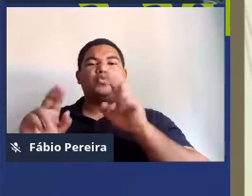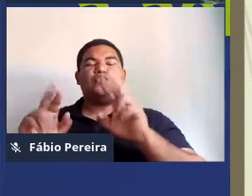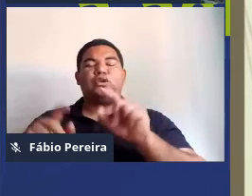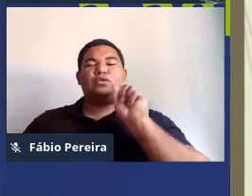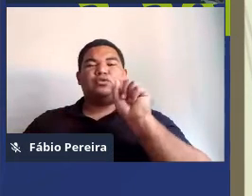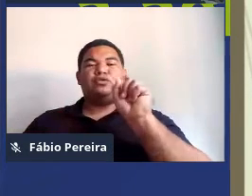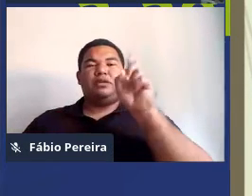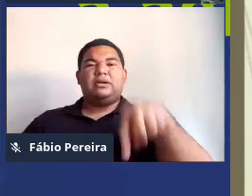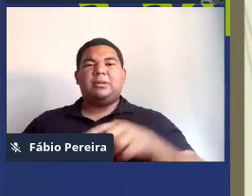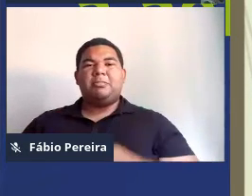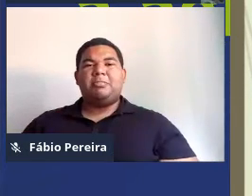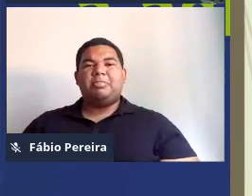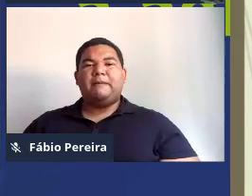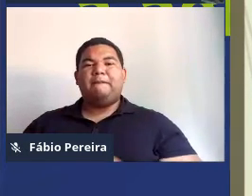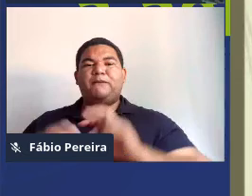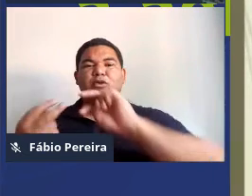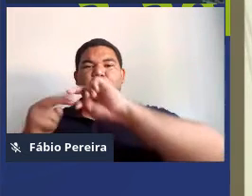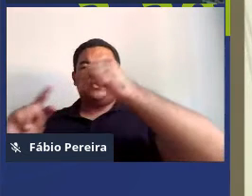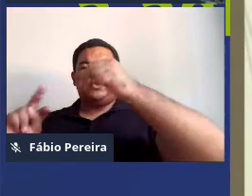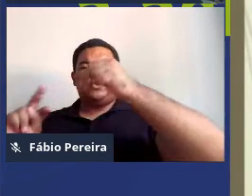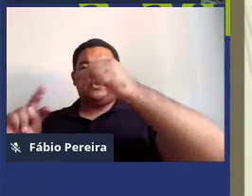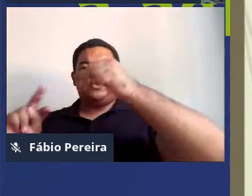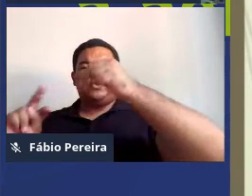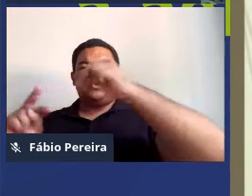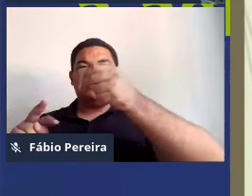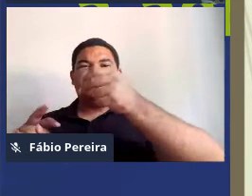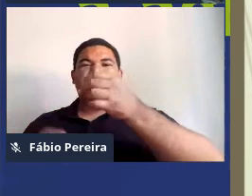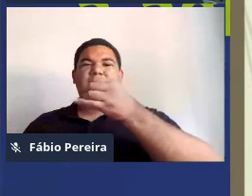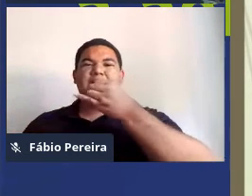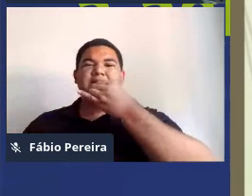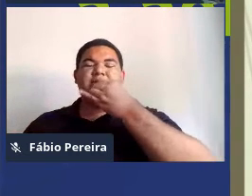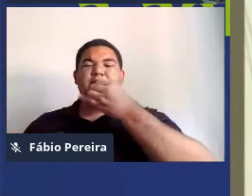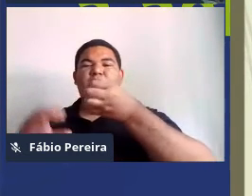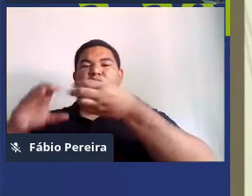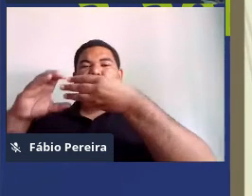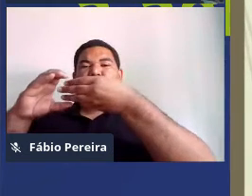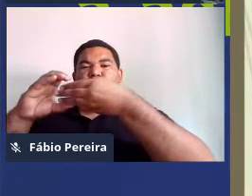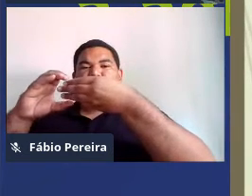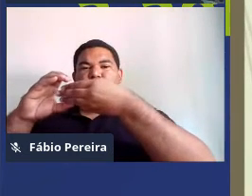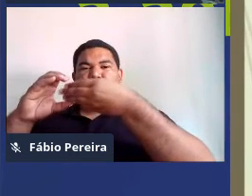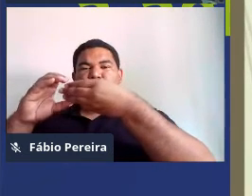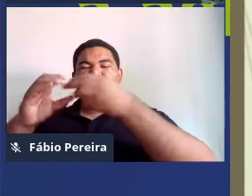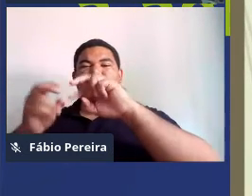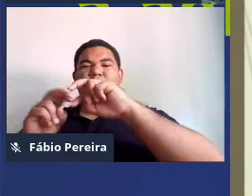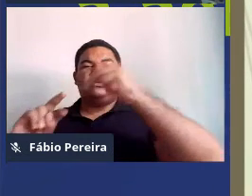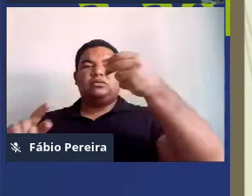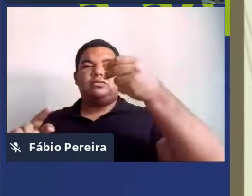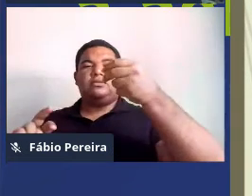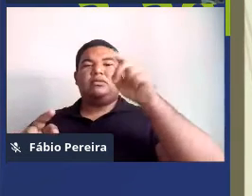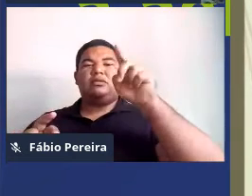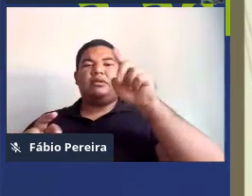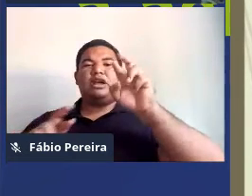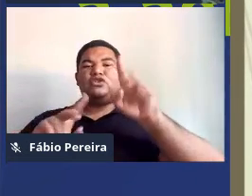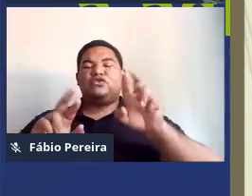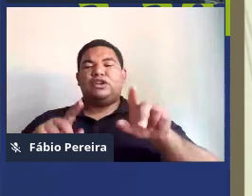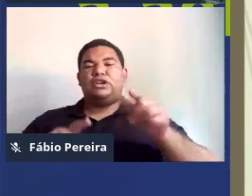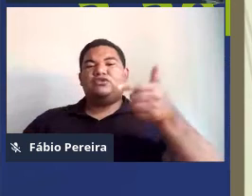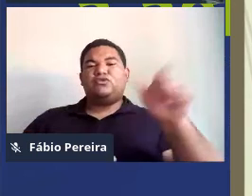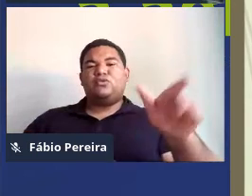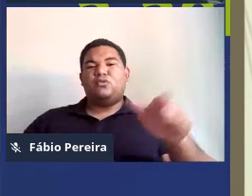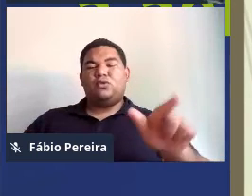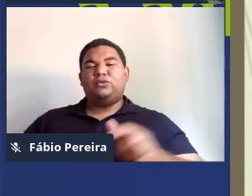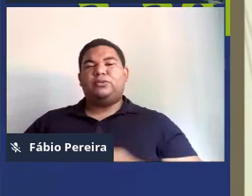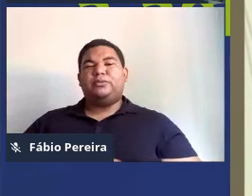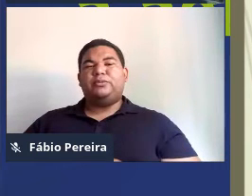estão sendo expressos num, ou seja, o genoma funcional de um, é diferente do genoma funcional do outro. Lembra